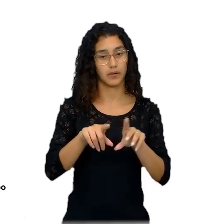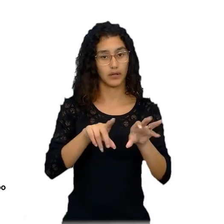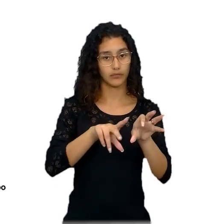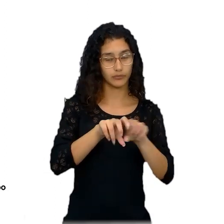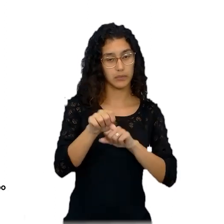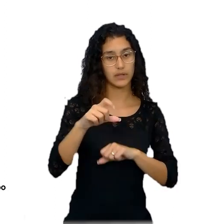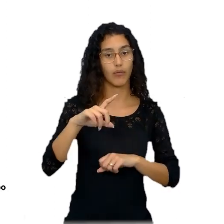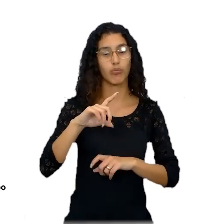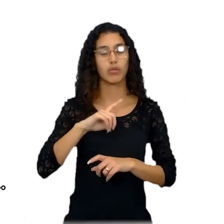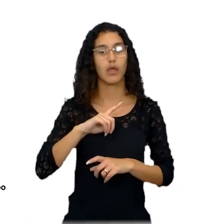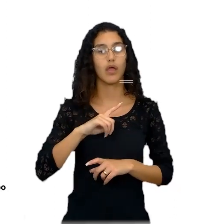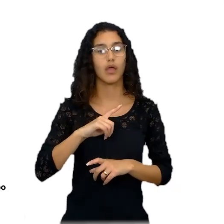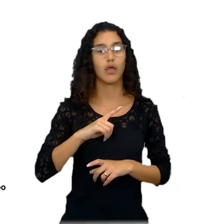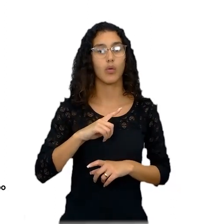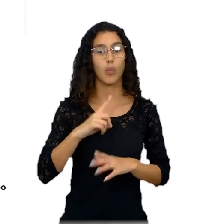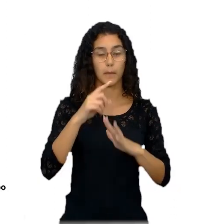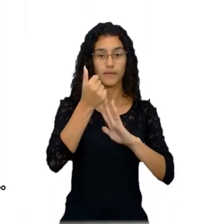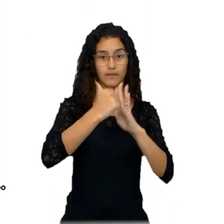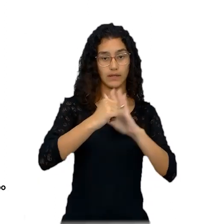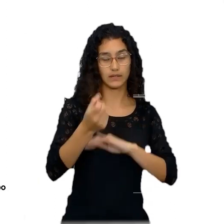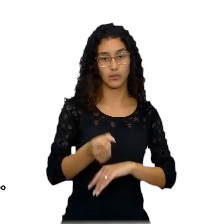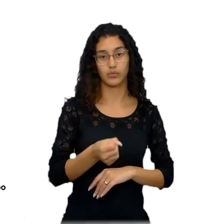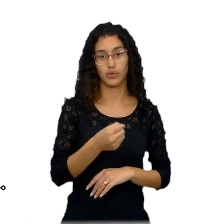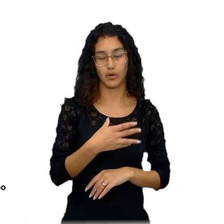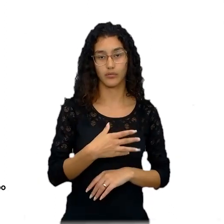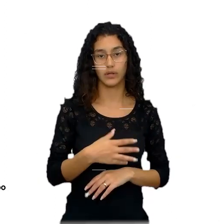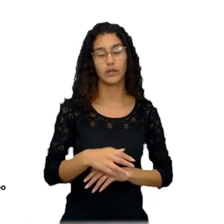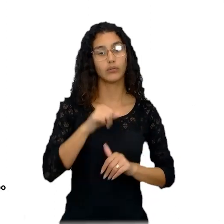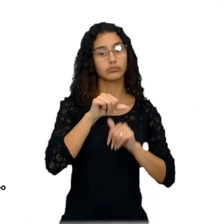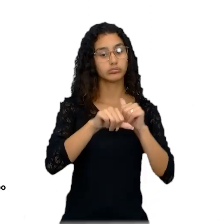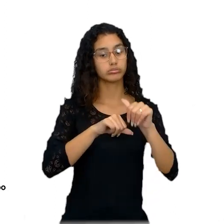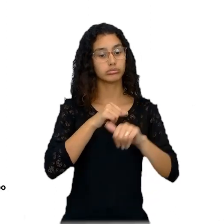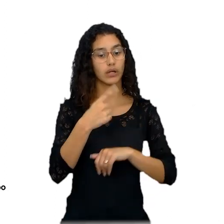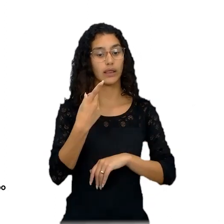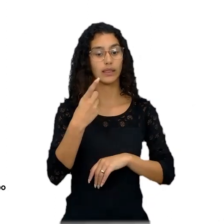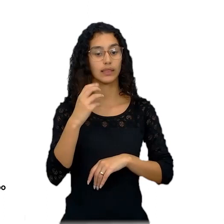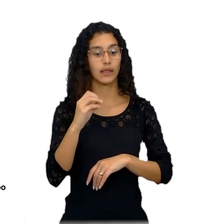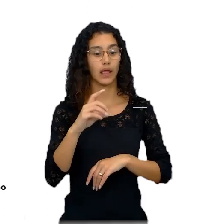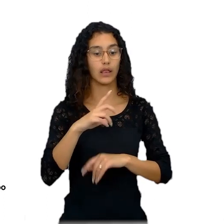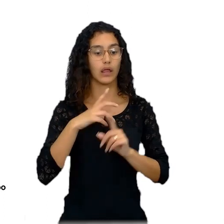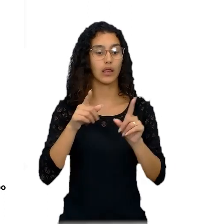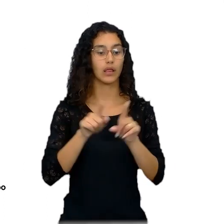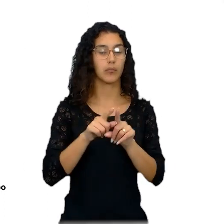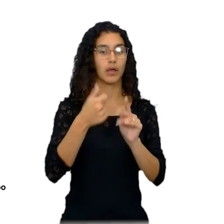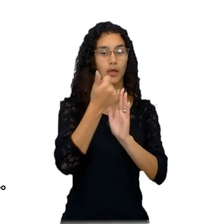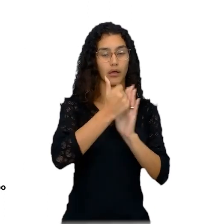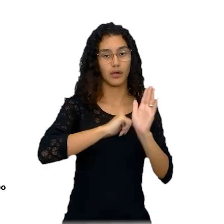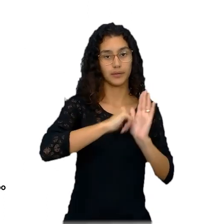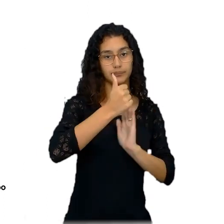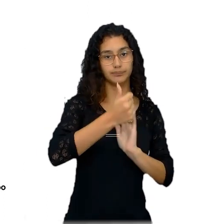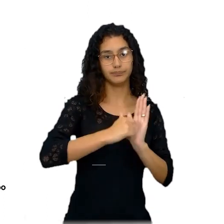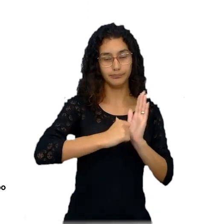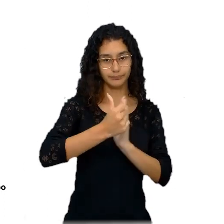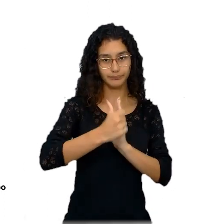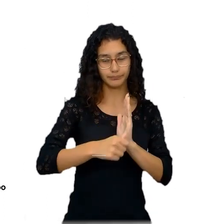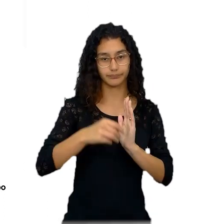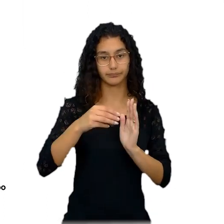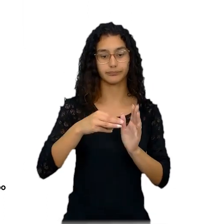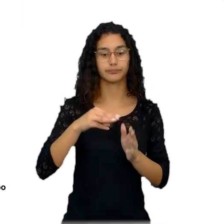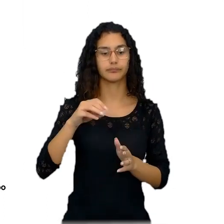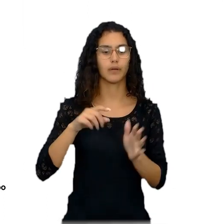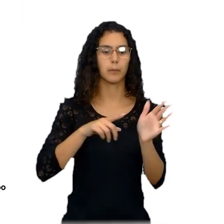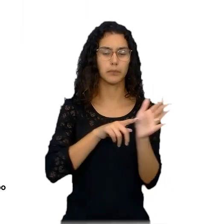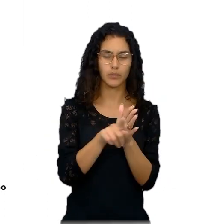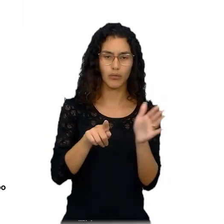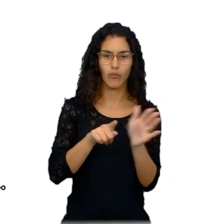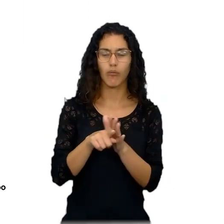existe uma avaliação nova. Então, ao término dessa, vocês vão poder lá avaliar a minha conduta ao